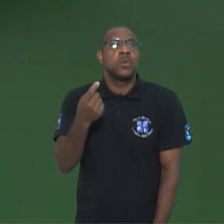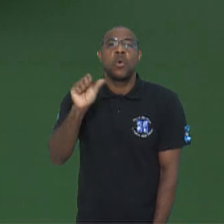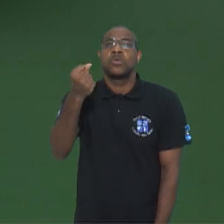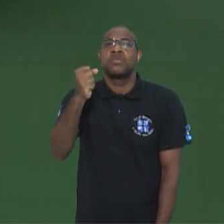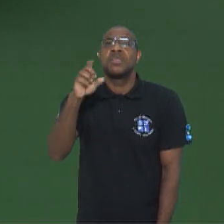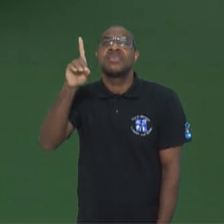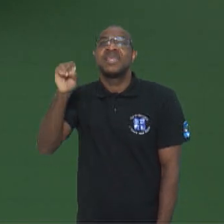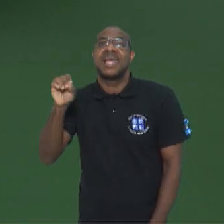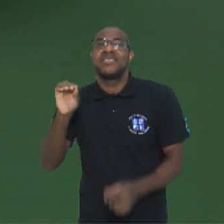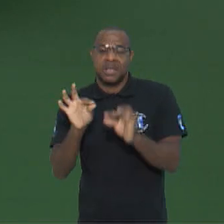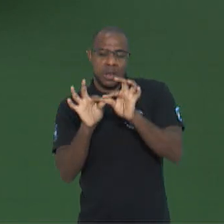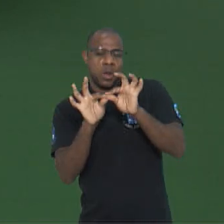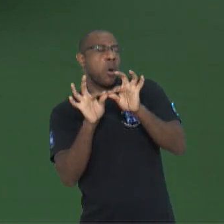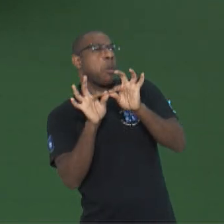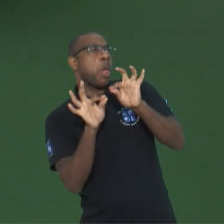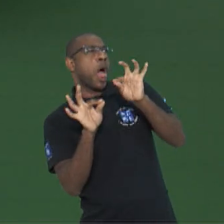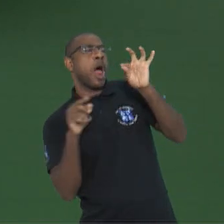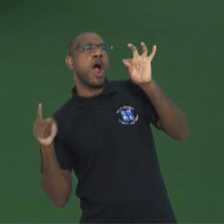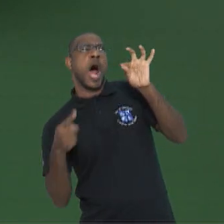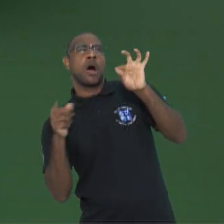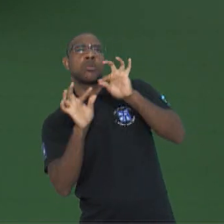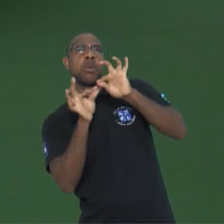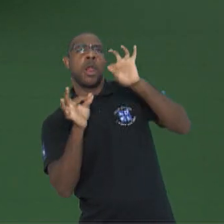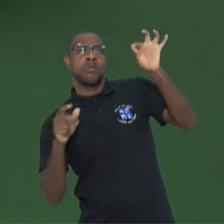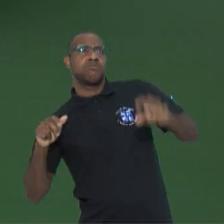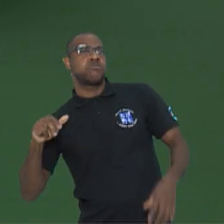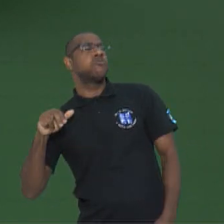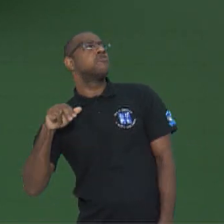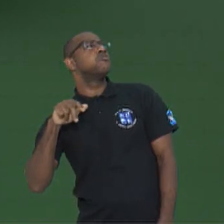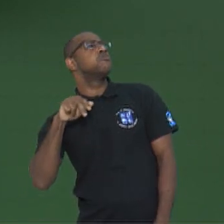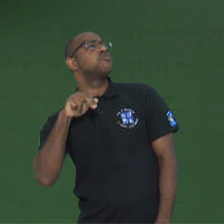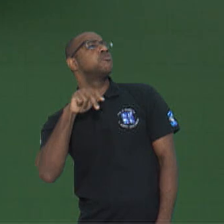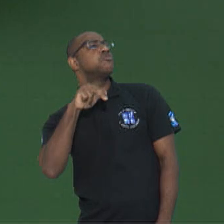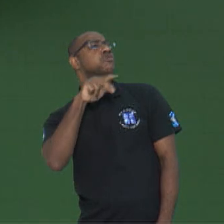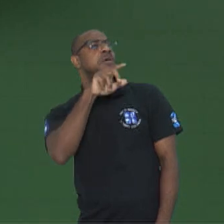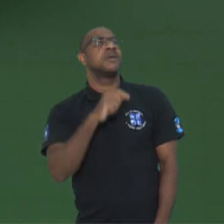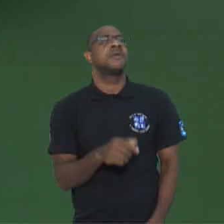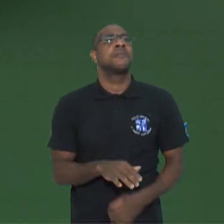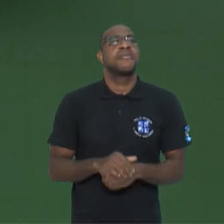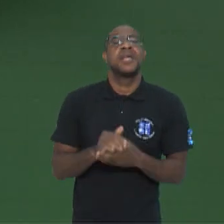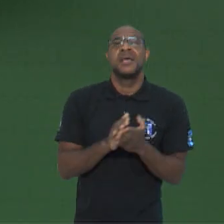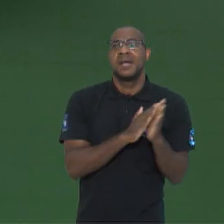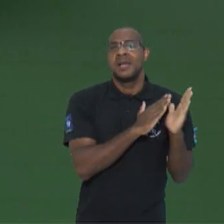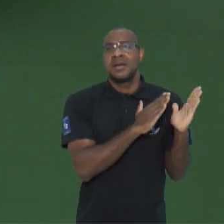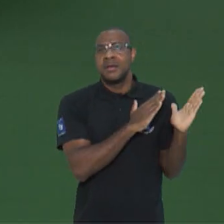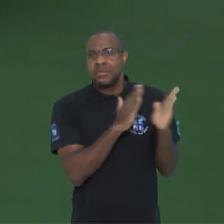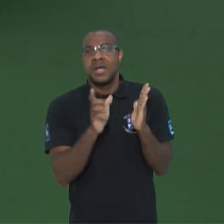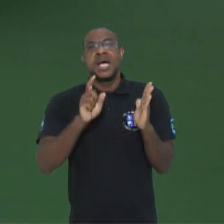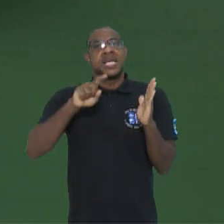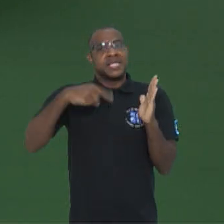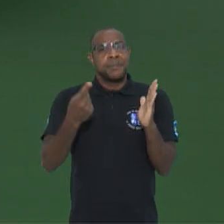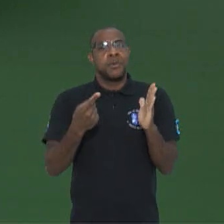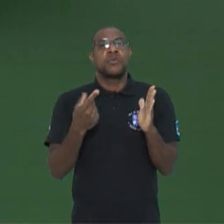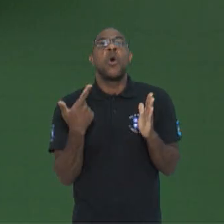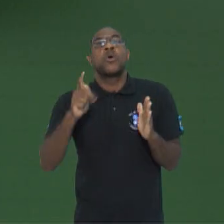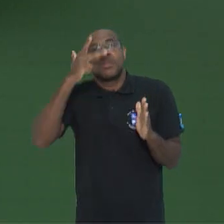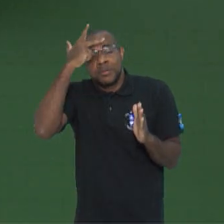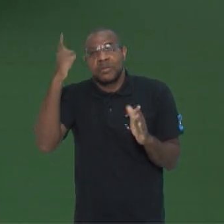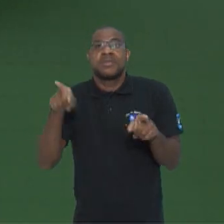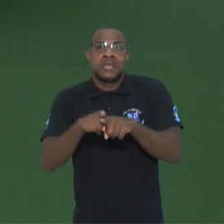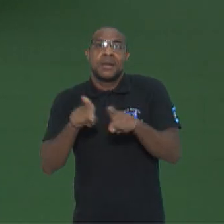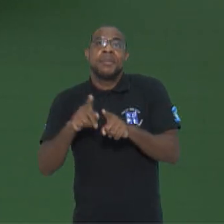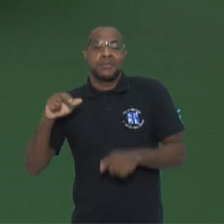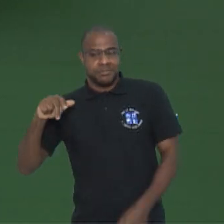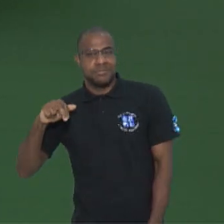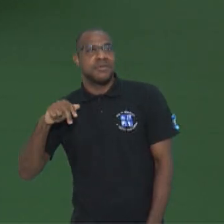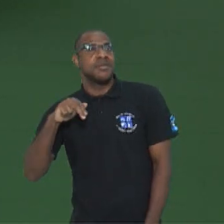Alpes. E eles conseguiram, chegaram lá em cima. Alguns anos depois, vários outros também conquistaram essa montanha, mas